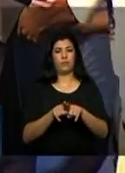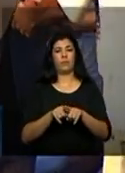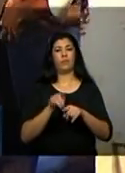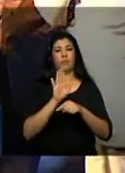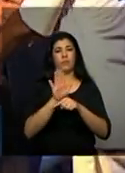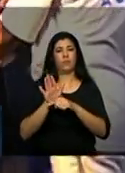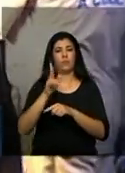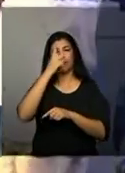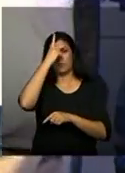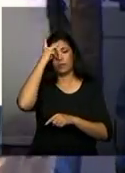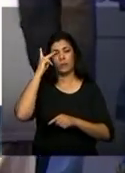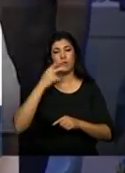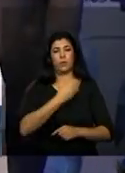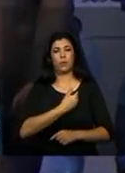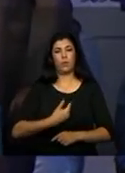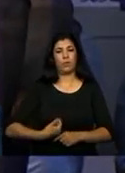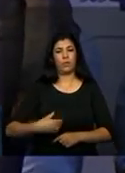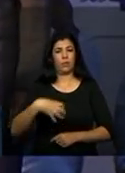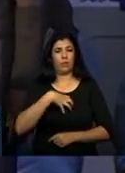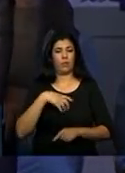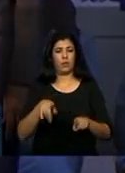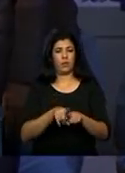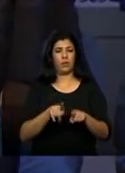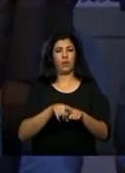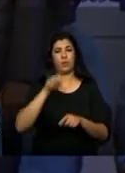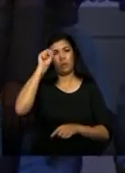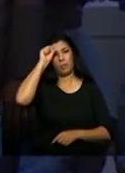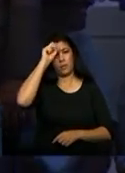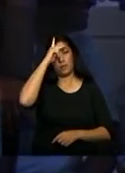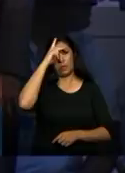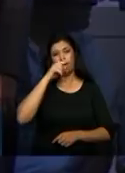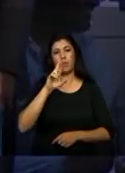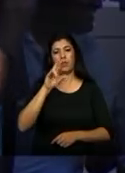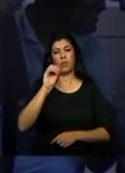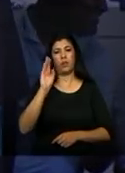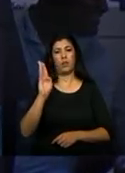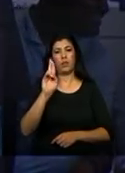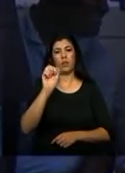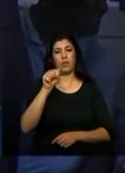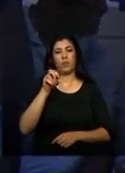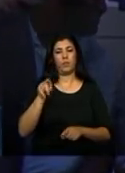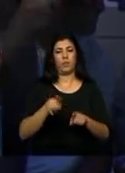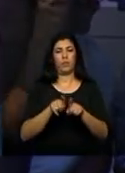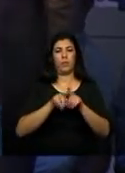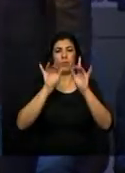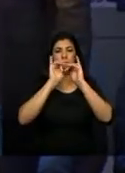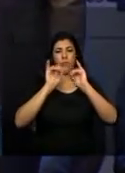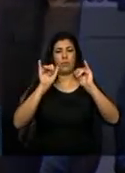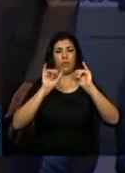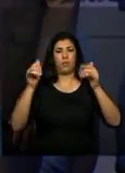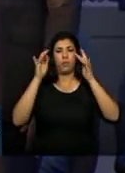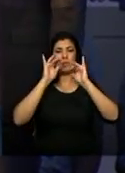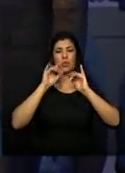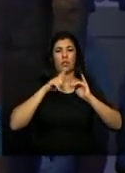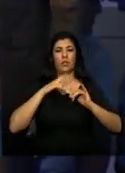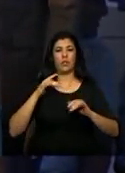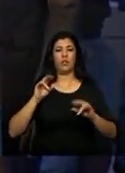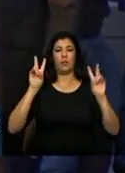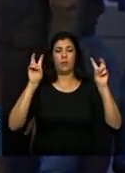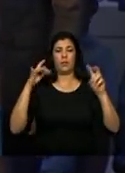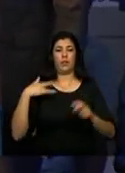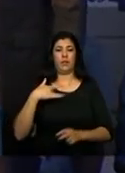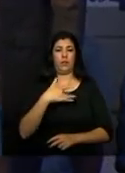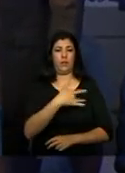o governo da Bahia e também a Prefeitura de Rio Branco. Também deve ser lançada a campanha Saúde e População em Situação de